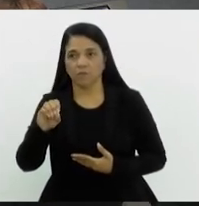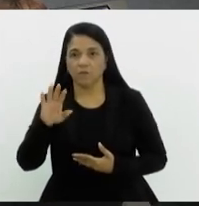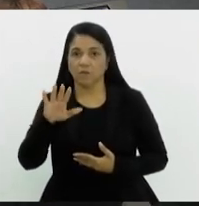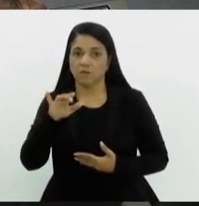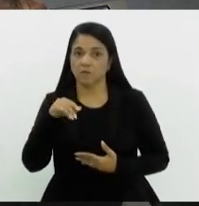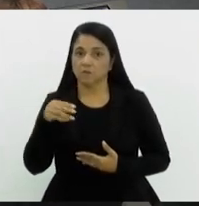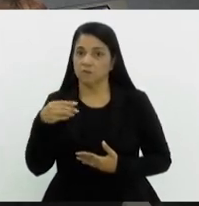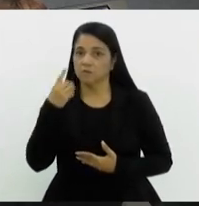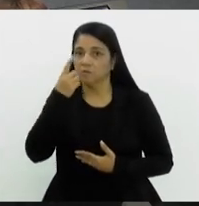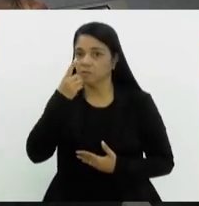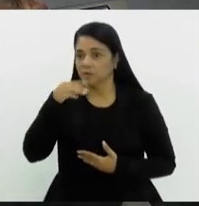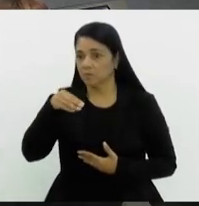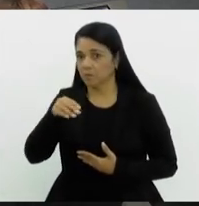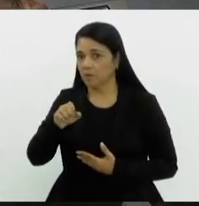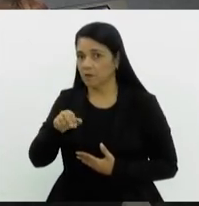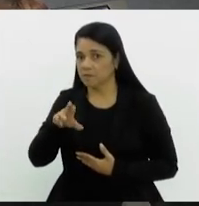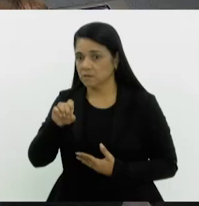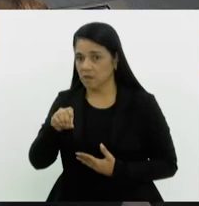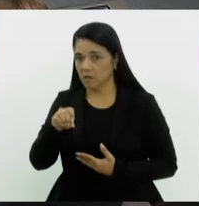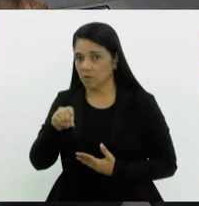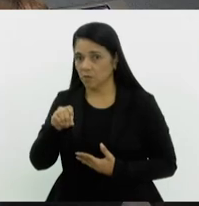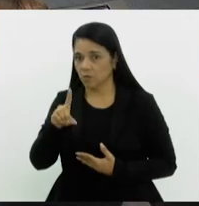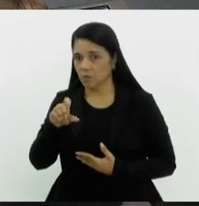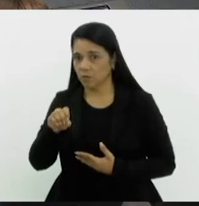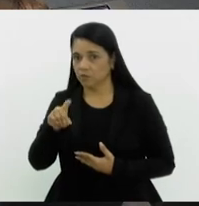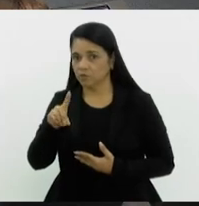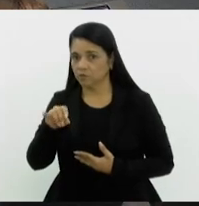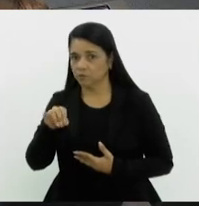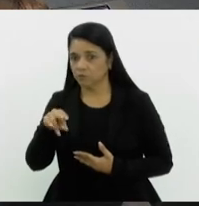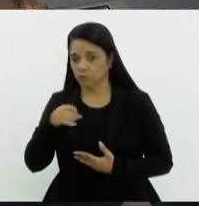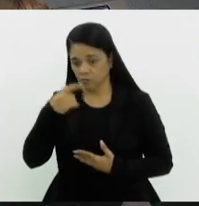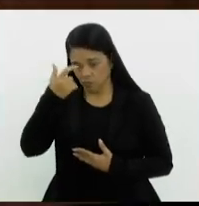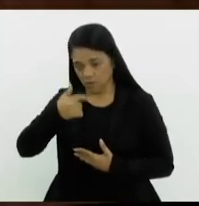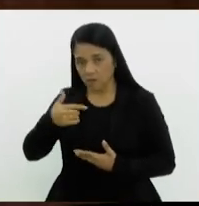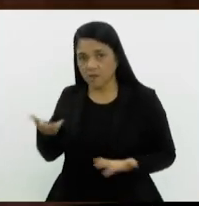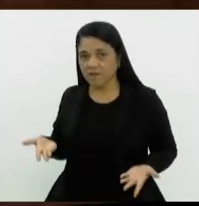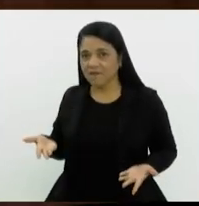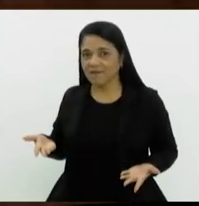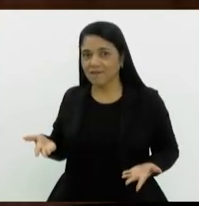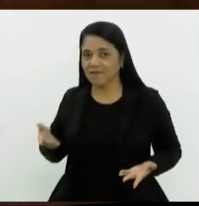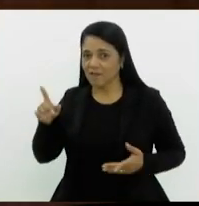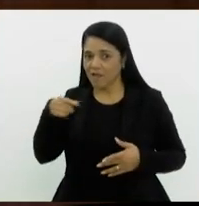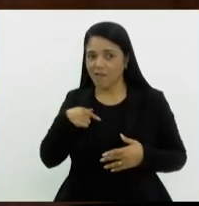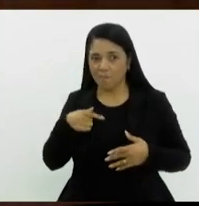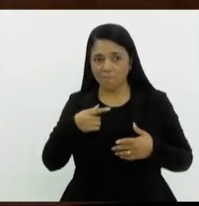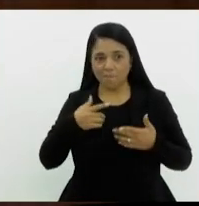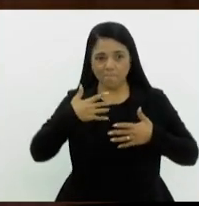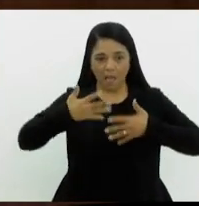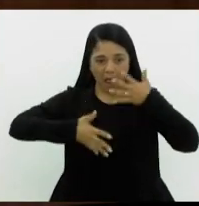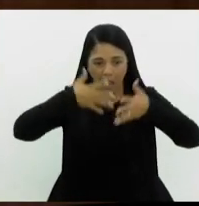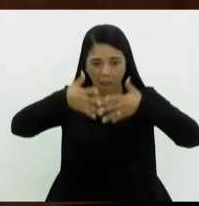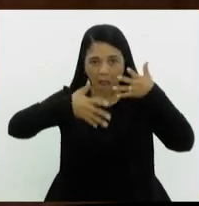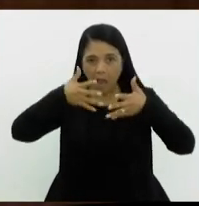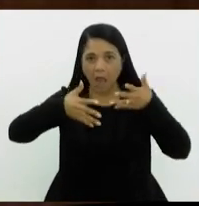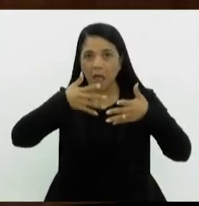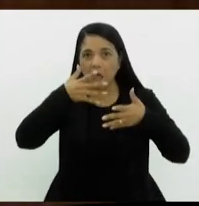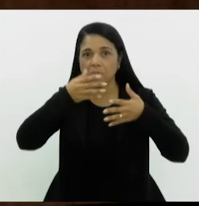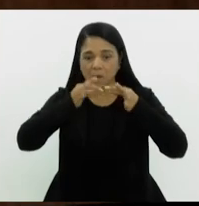perdão. Ela disparou. Deputado Marcelo Dino. Eu vou levar Dino. Essa moça para a polícia, pá, que ela disparou agora, puxou o dedo e foi